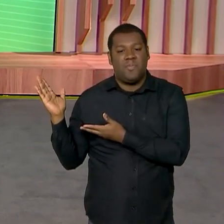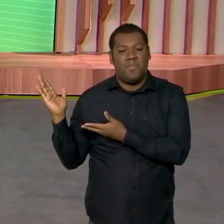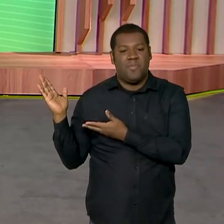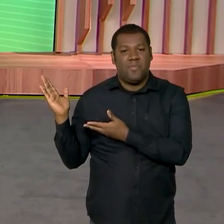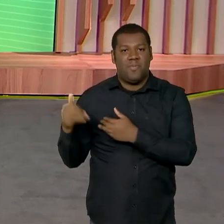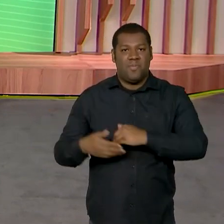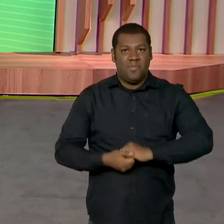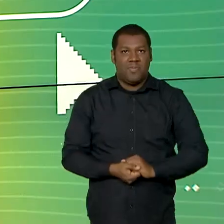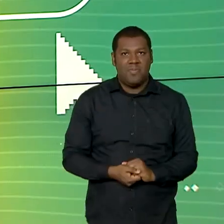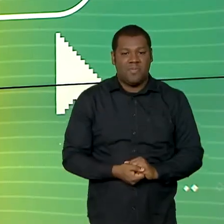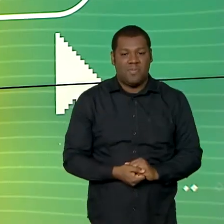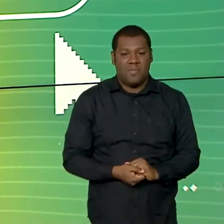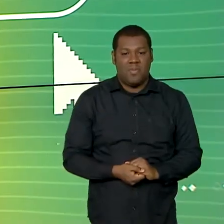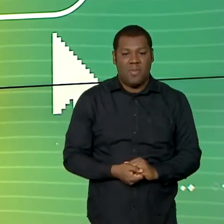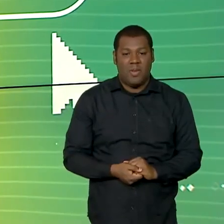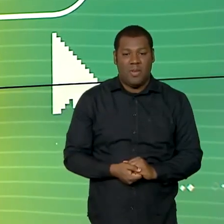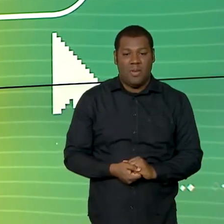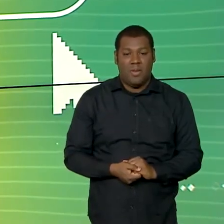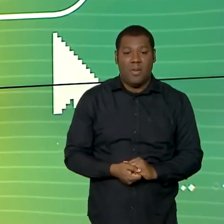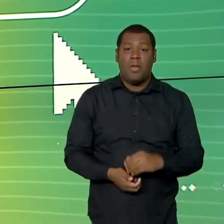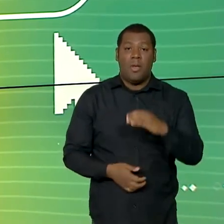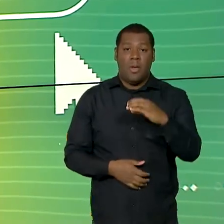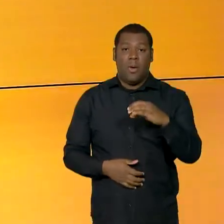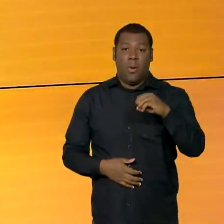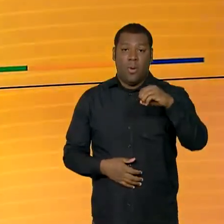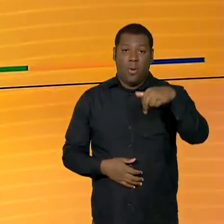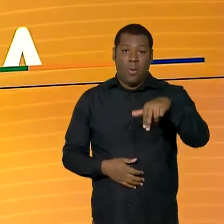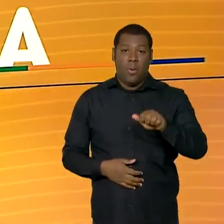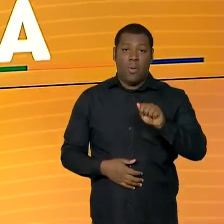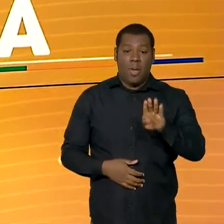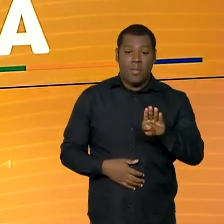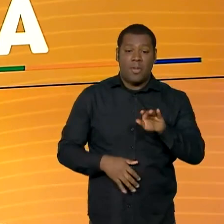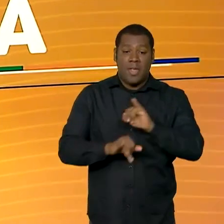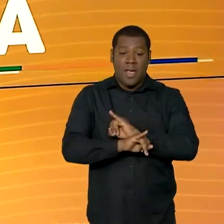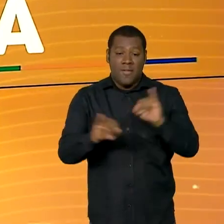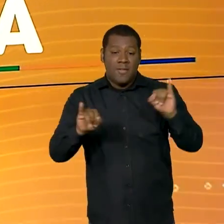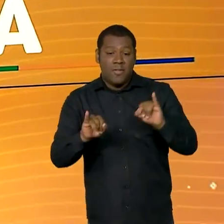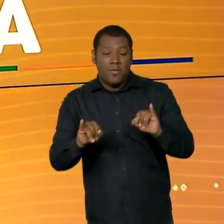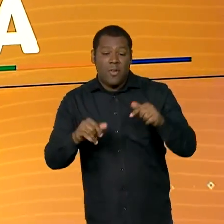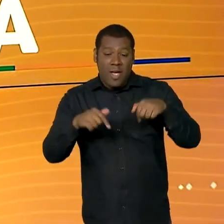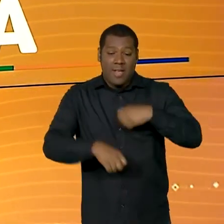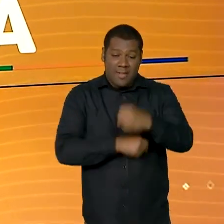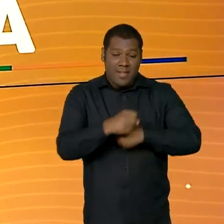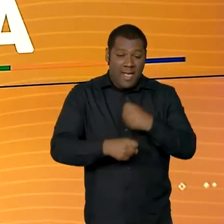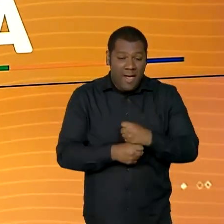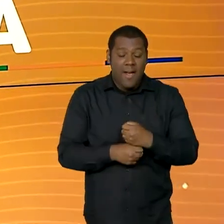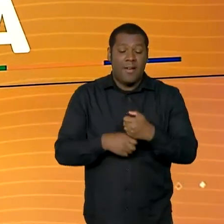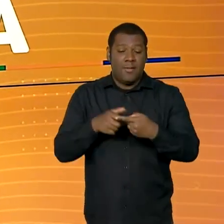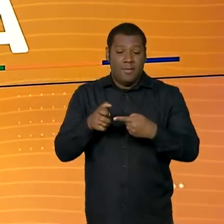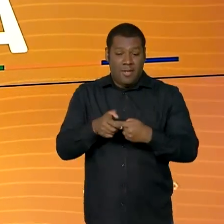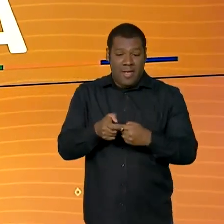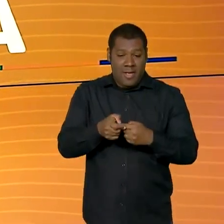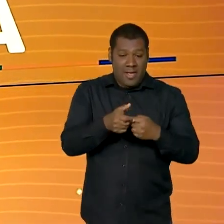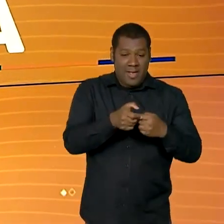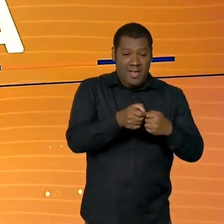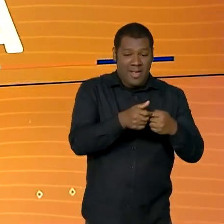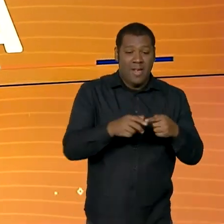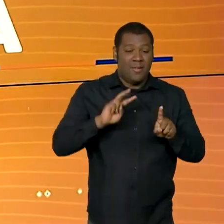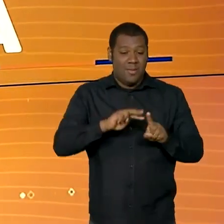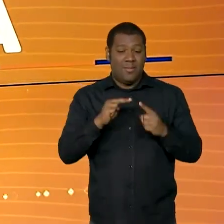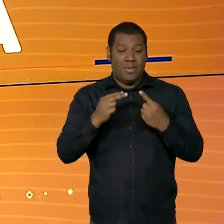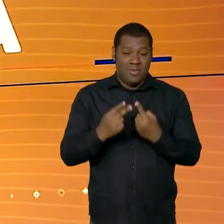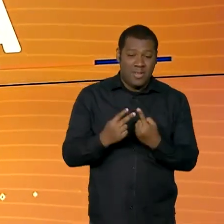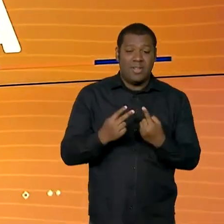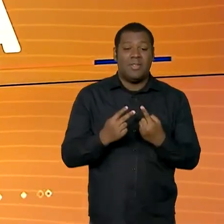gov.br/comunicabr. A Conab divulgou a nova estimativa de grãos para este ano e, mesmo com a redução esperada